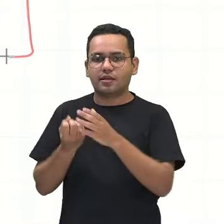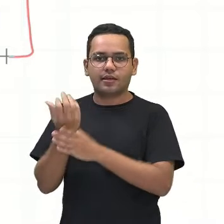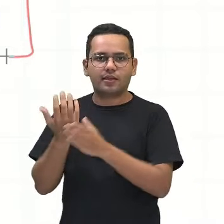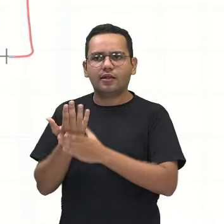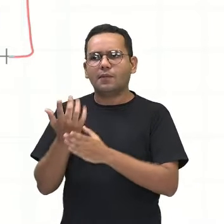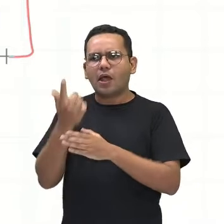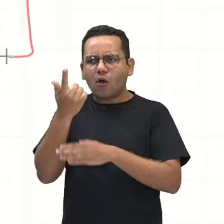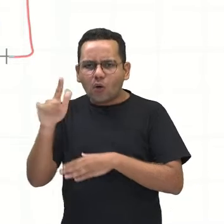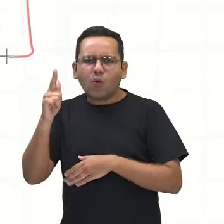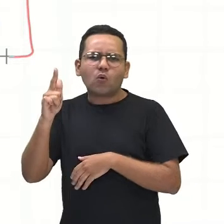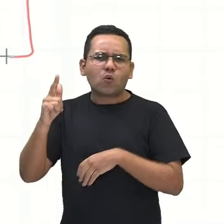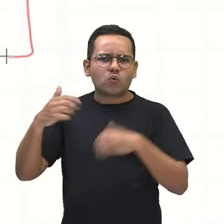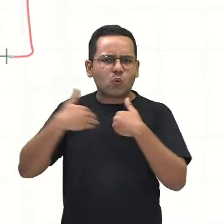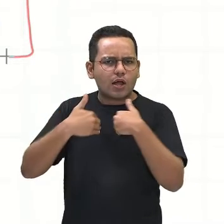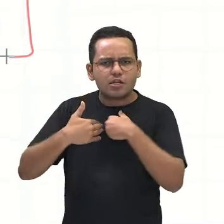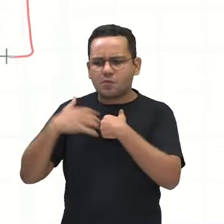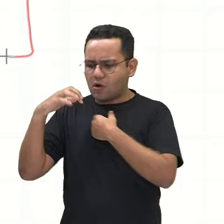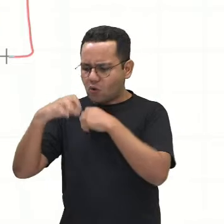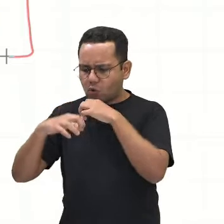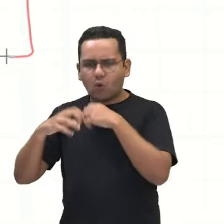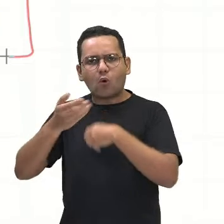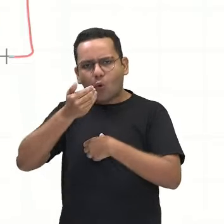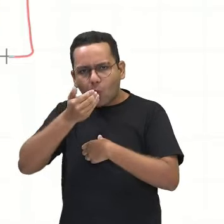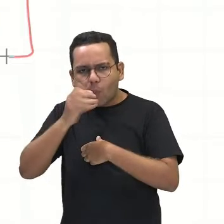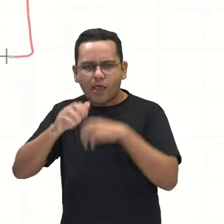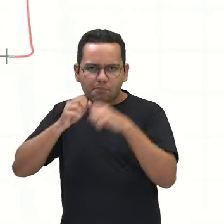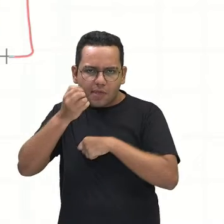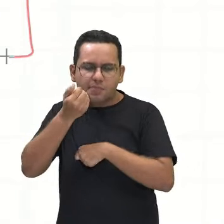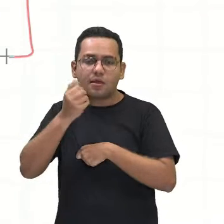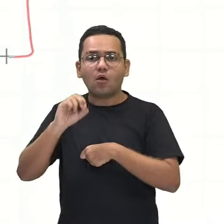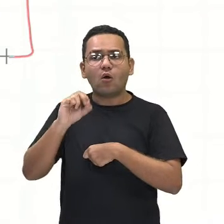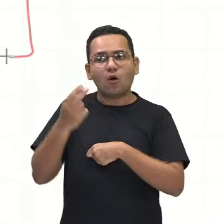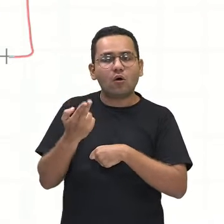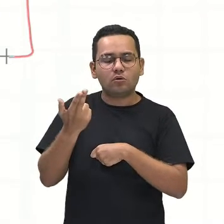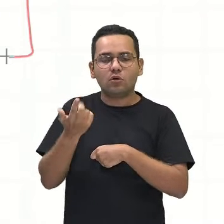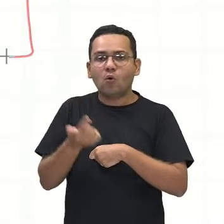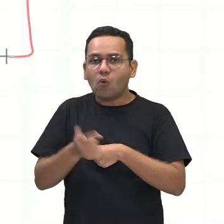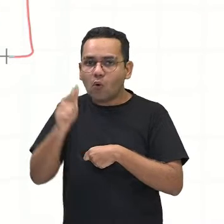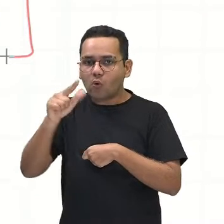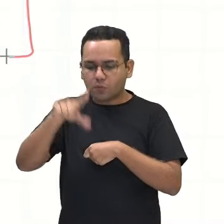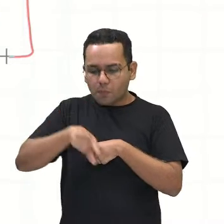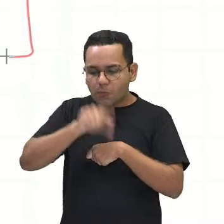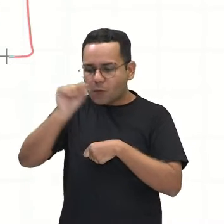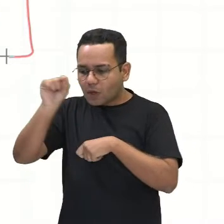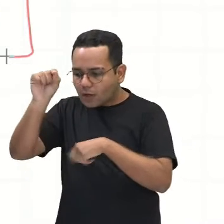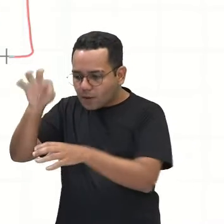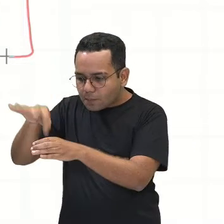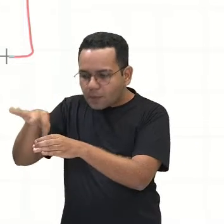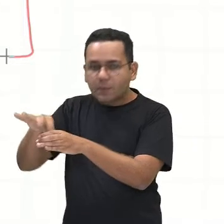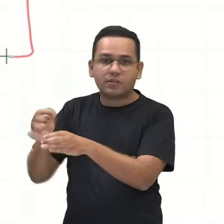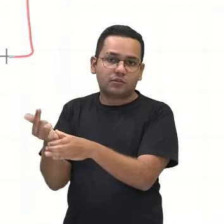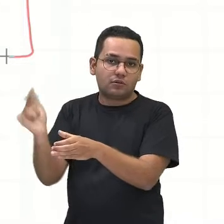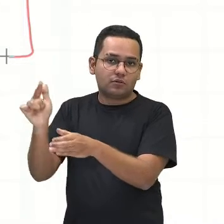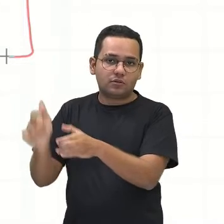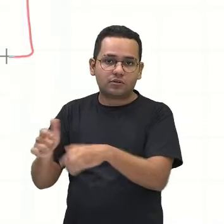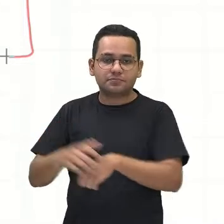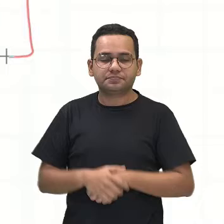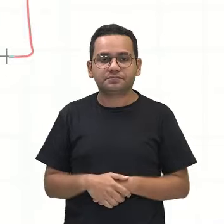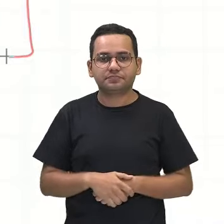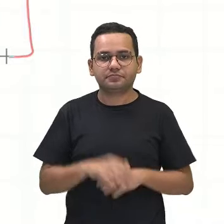animal ou ser plantado em outro lugar. Mas nós vamos ver aí um vídeo